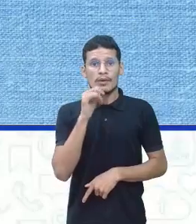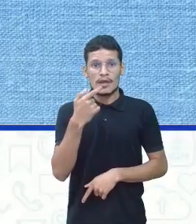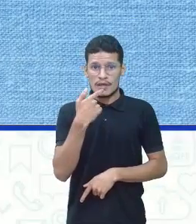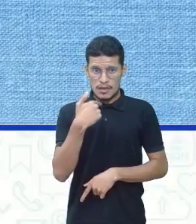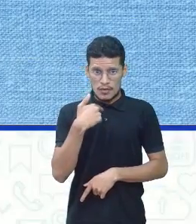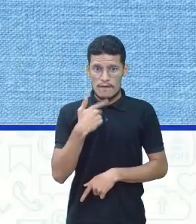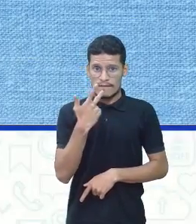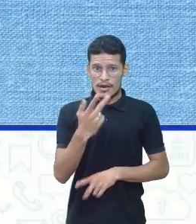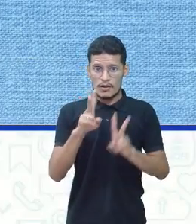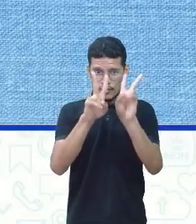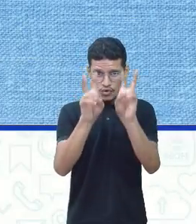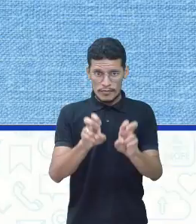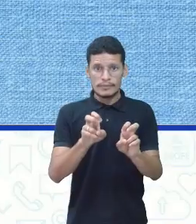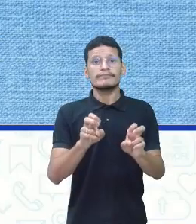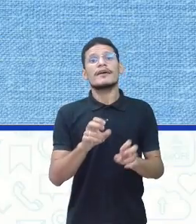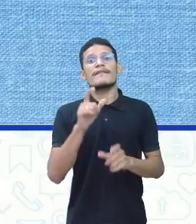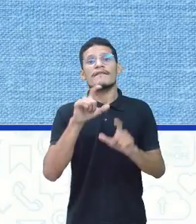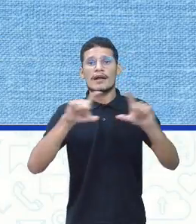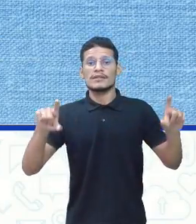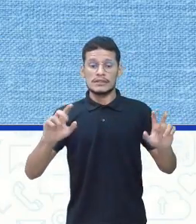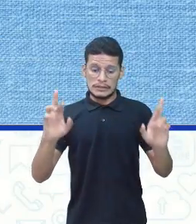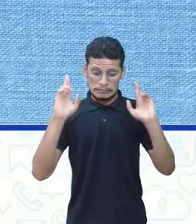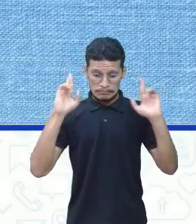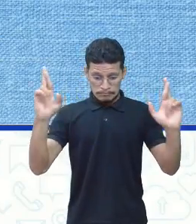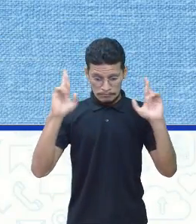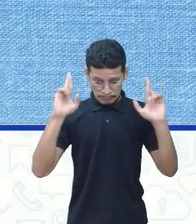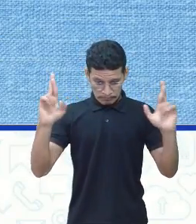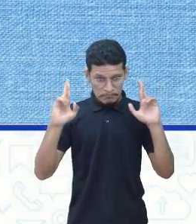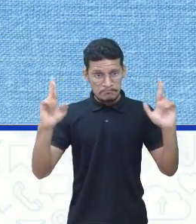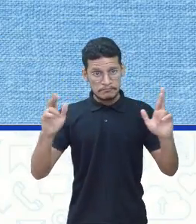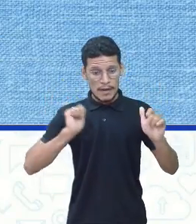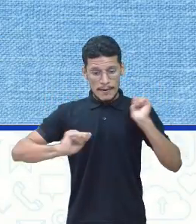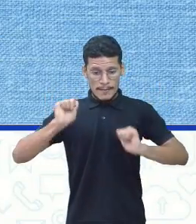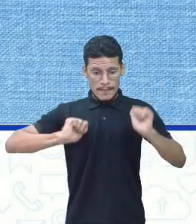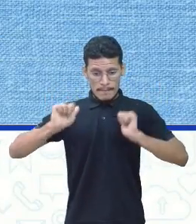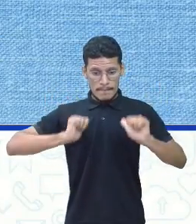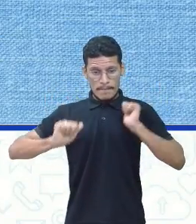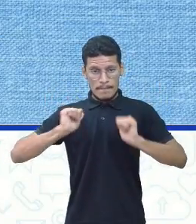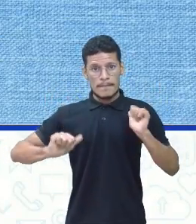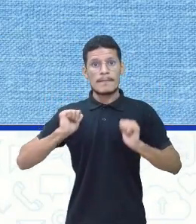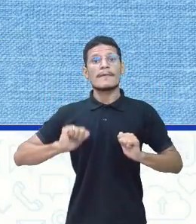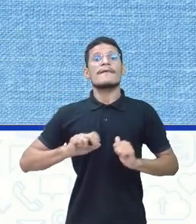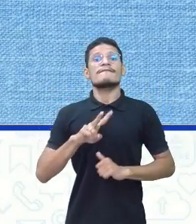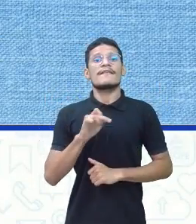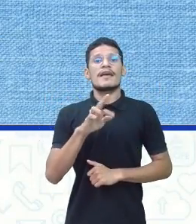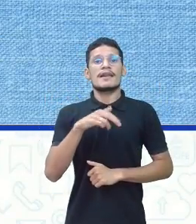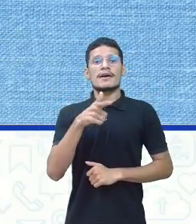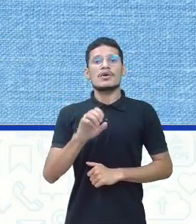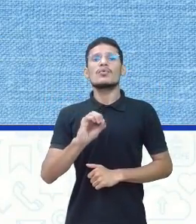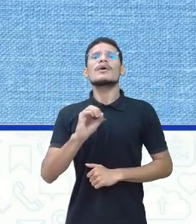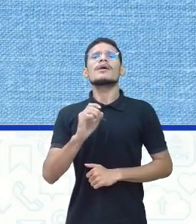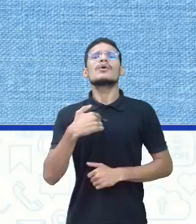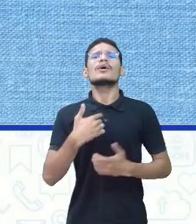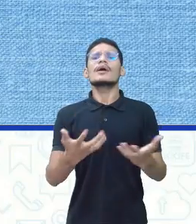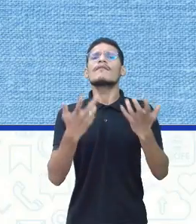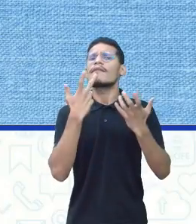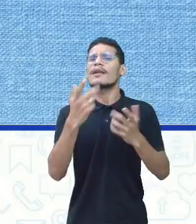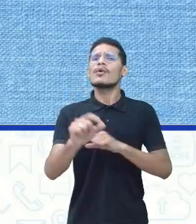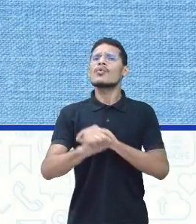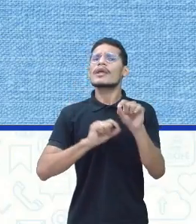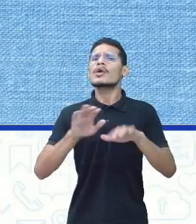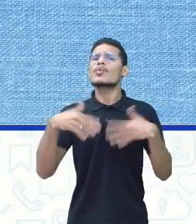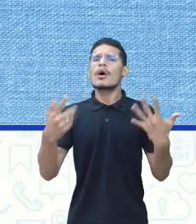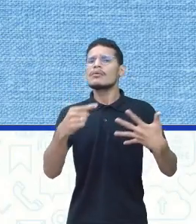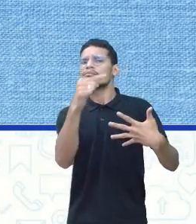seguinte frase, espero ansiosamente o doce do verão, o que é que vocês acham que eu estou querendo dizer, que figura de linguagem eu